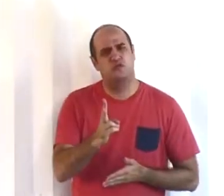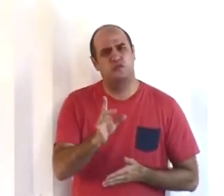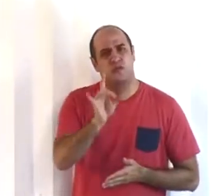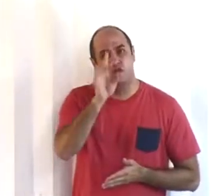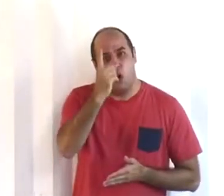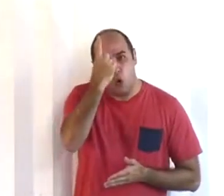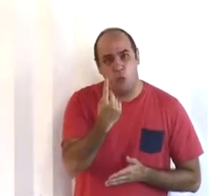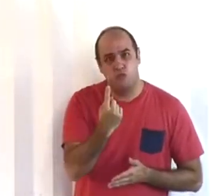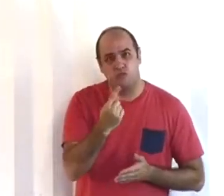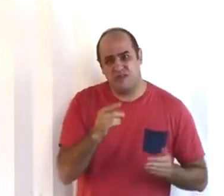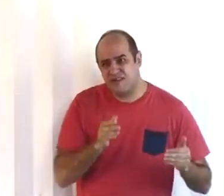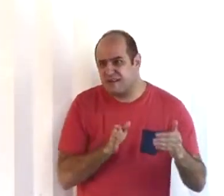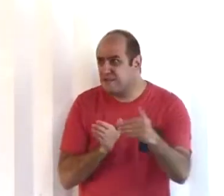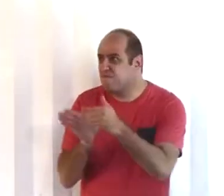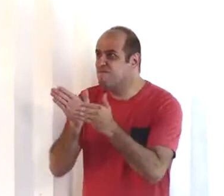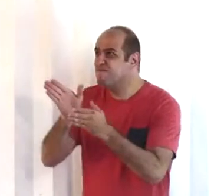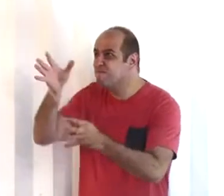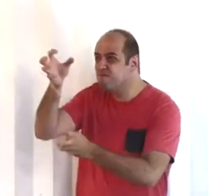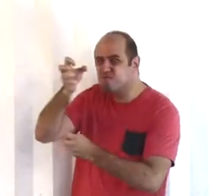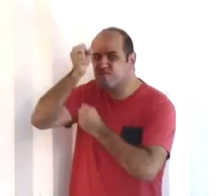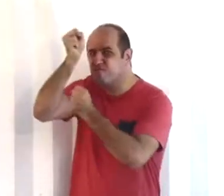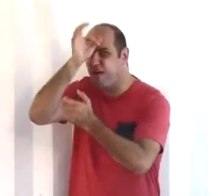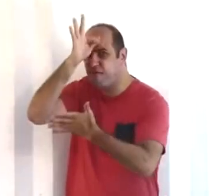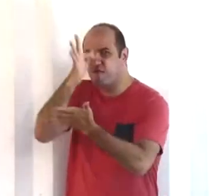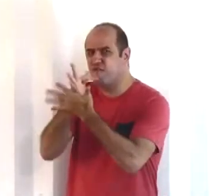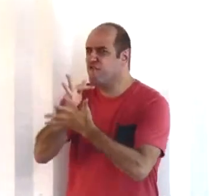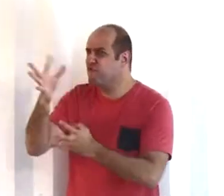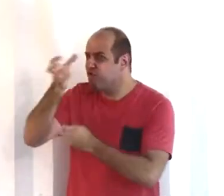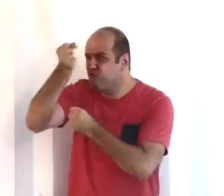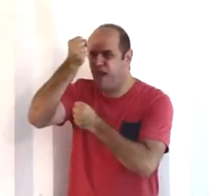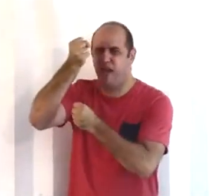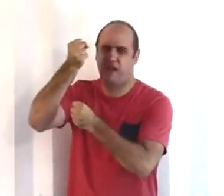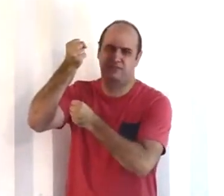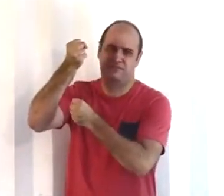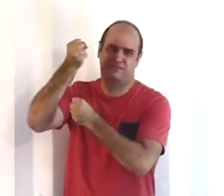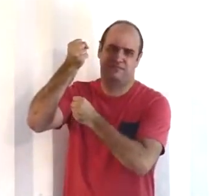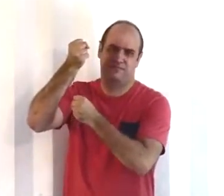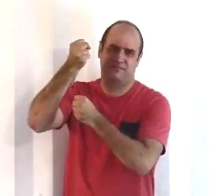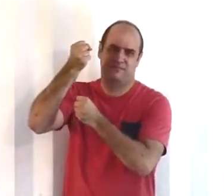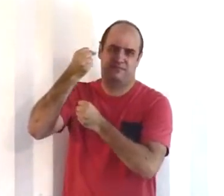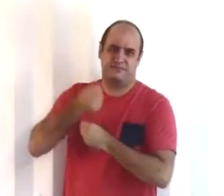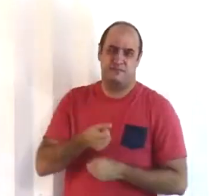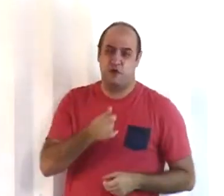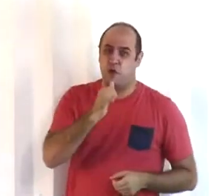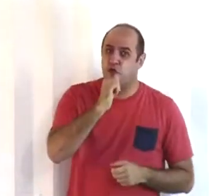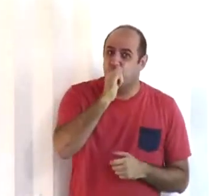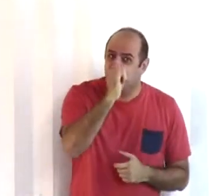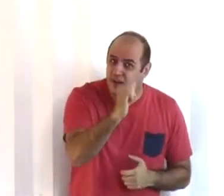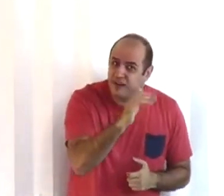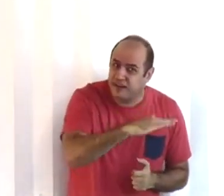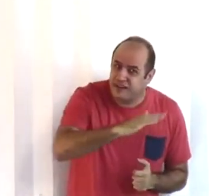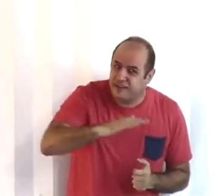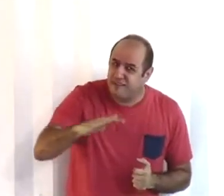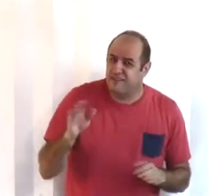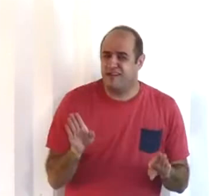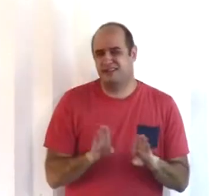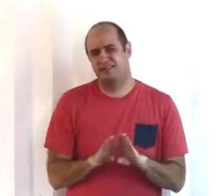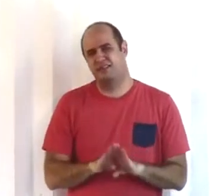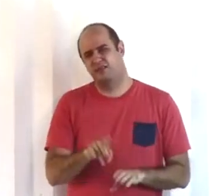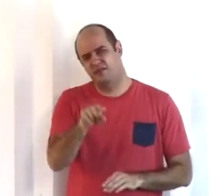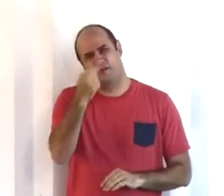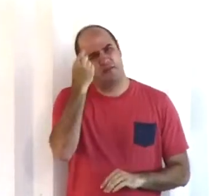isso: firmeza na fé. Eu sei, eu estou falando com crianças também. O que seria para você,